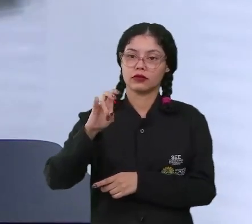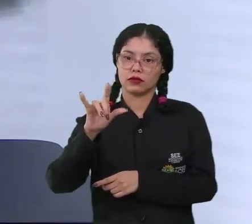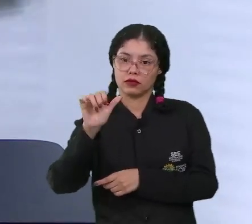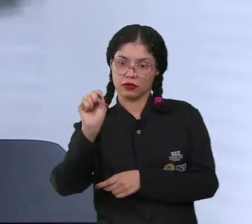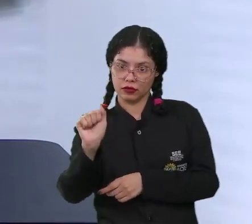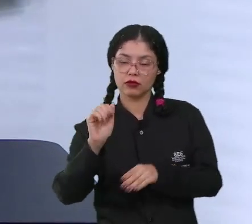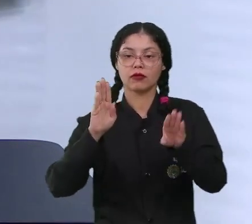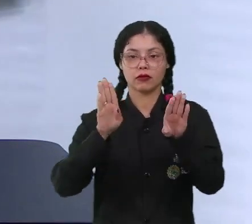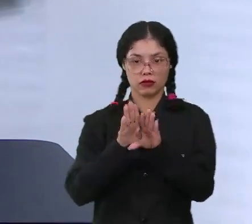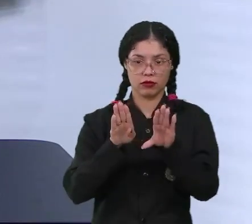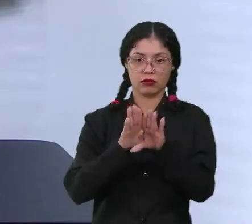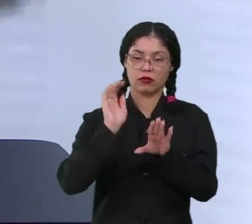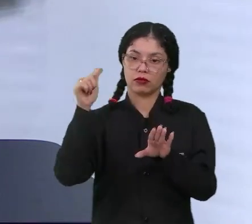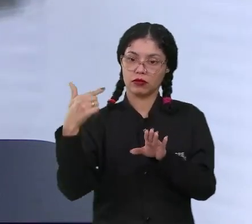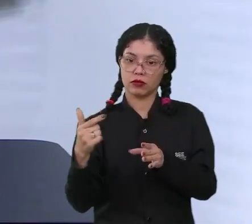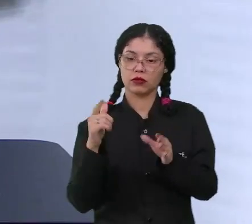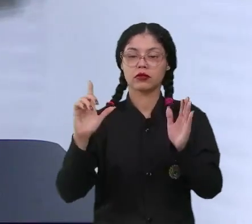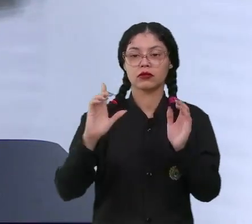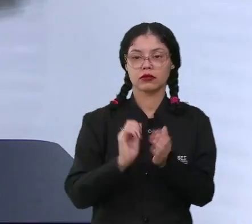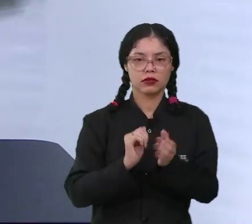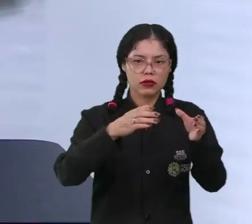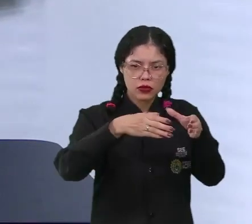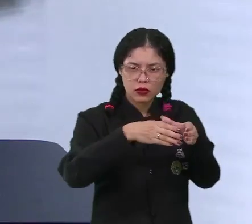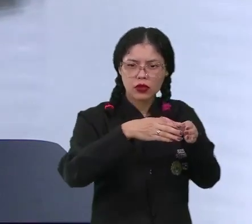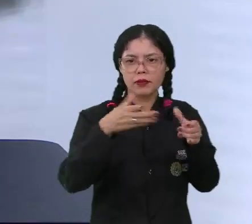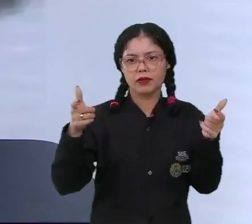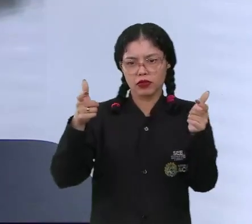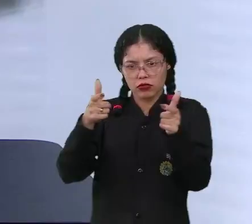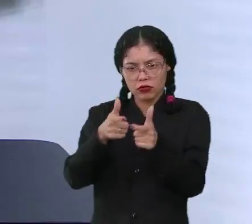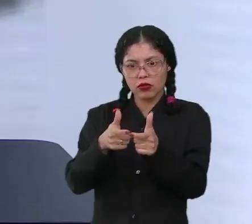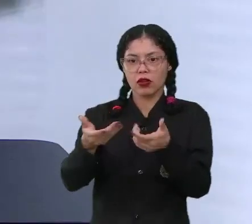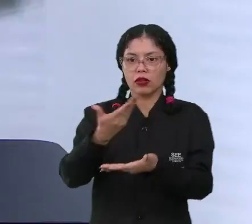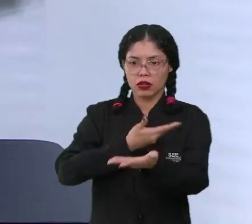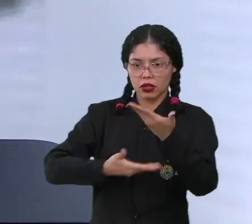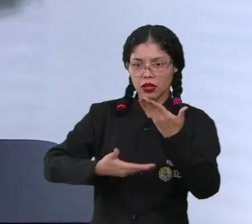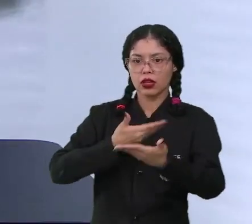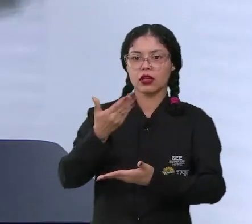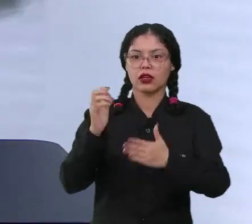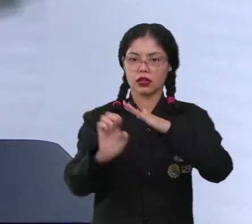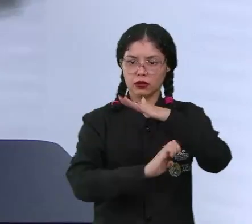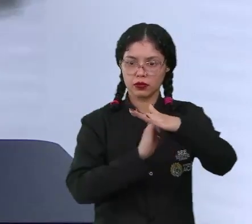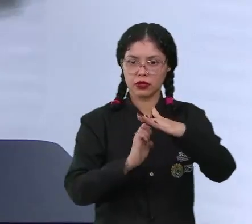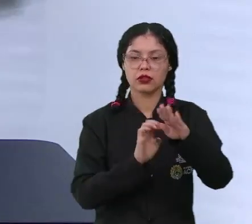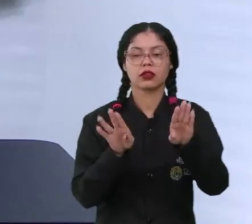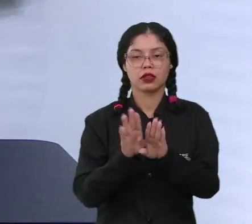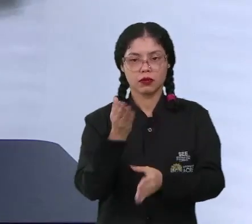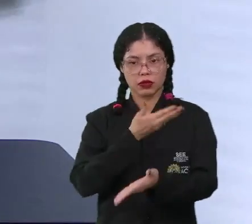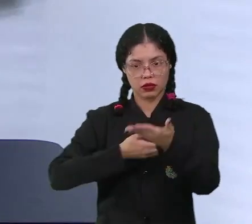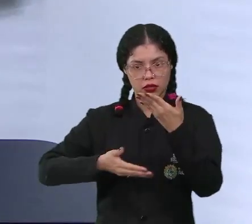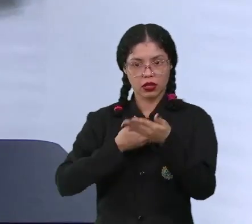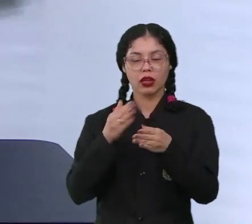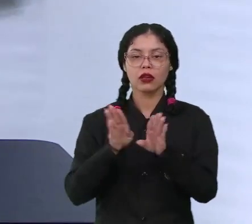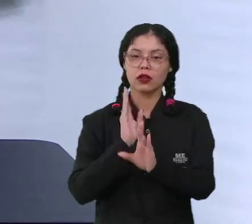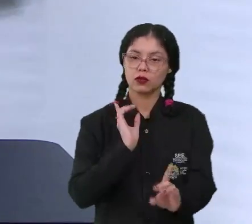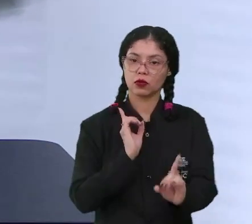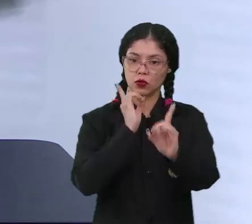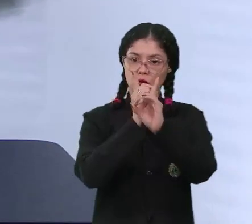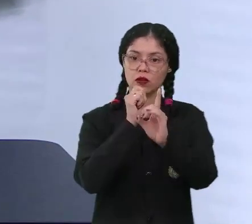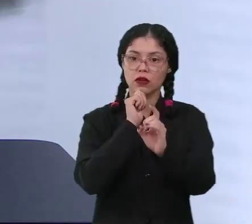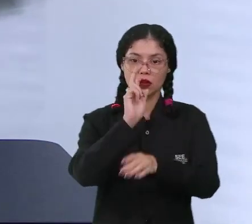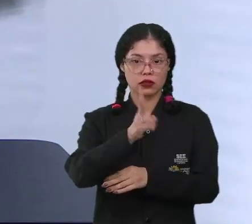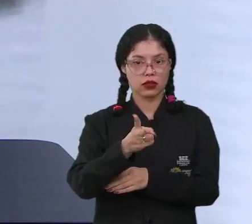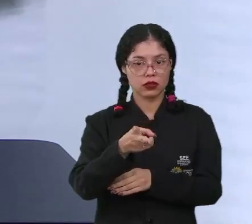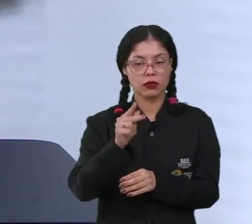ou até mesmo empresas parceiras e também as chamadas filiais, elas geralmente vão ser encontradas, vão